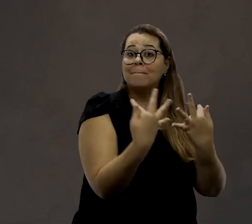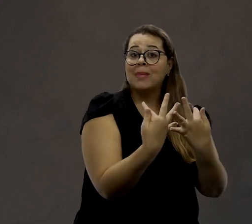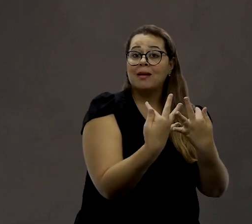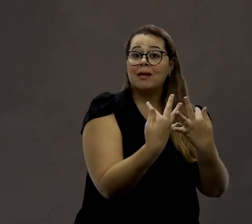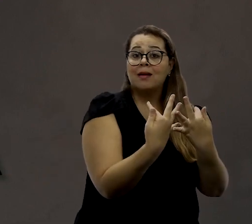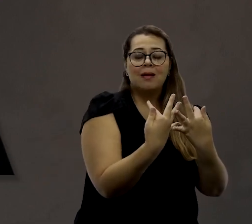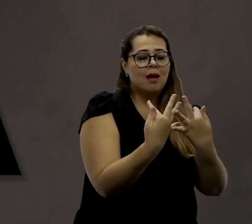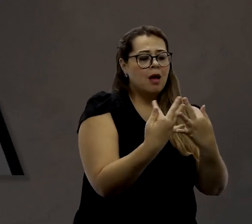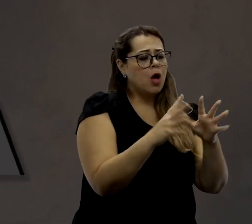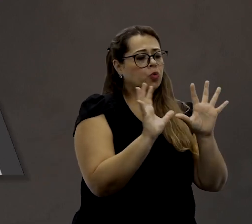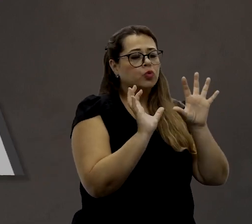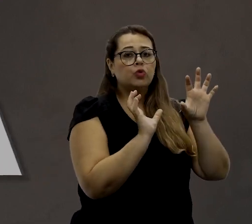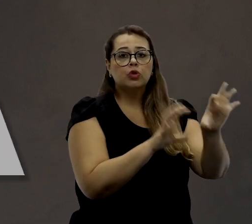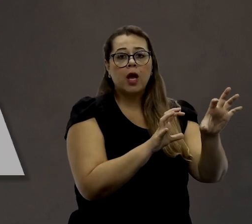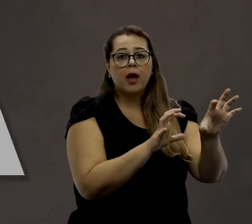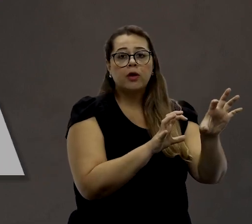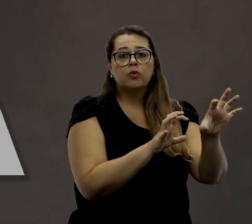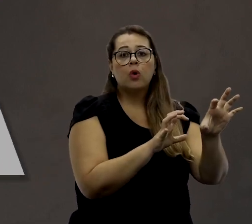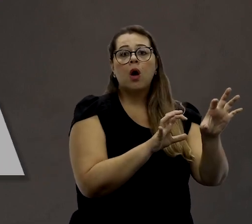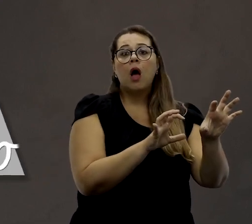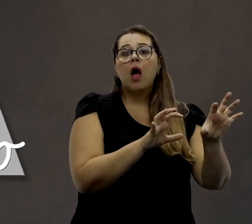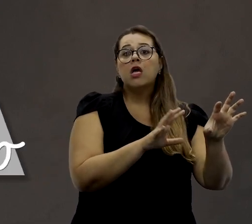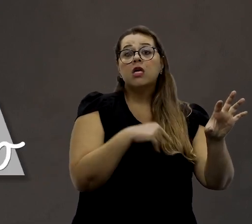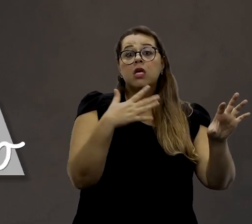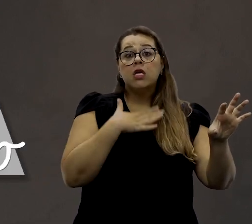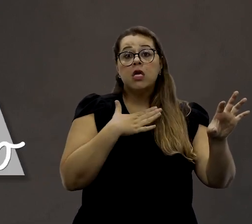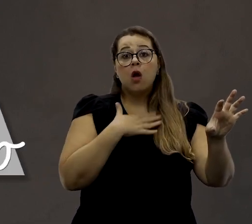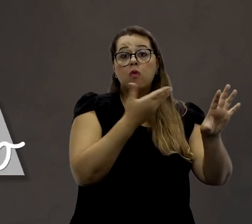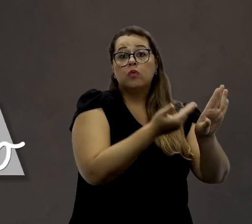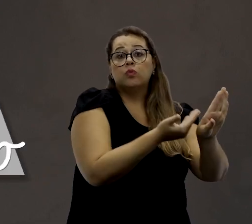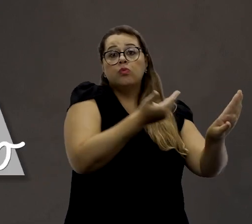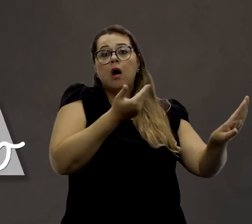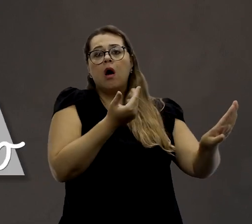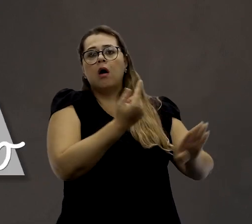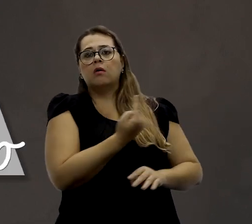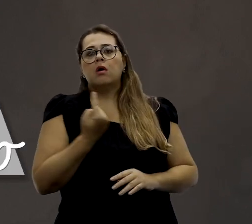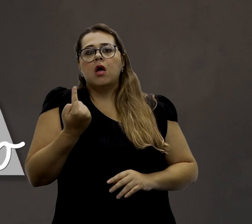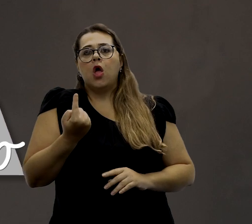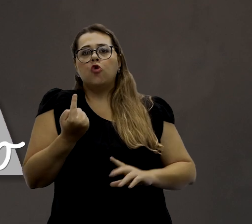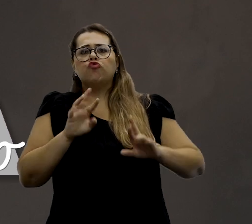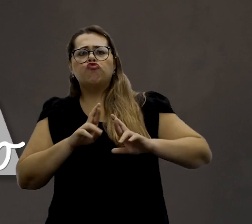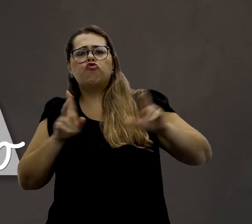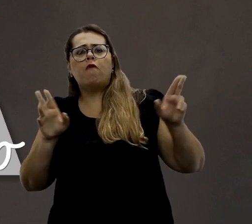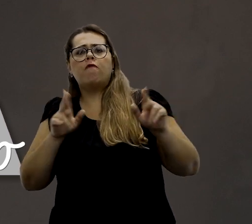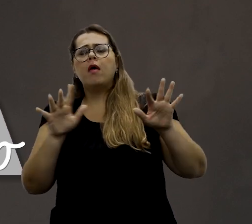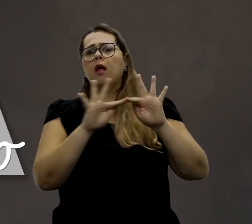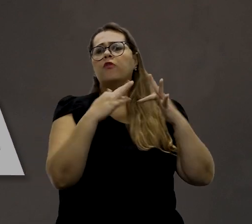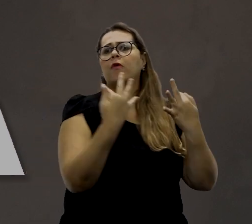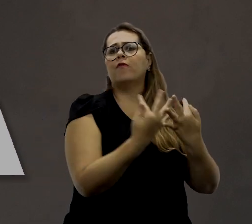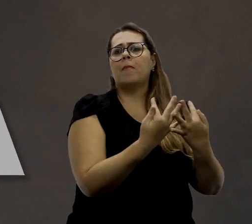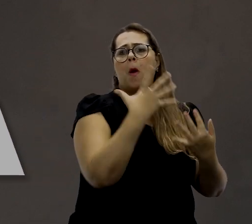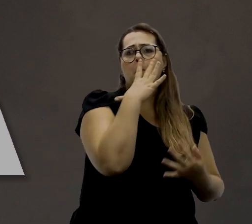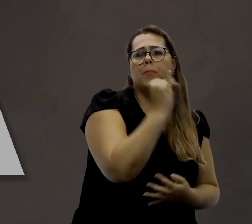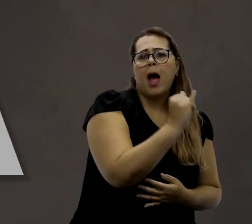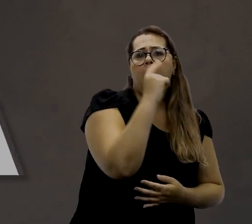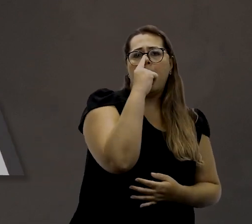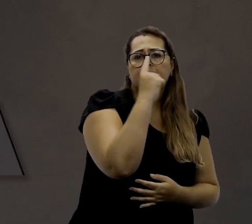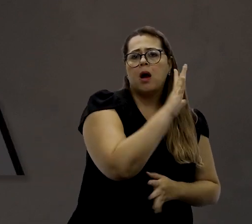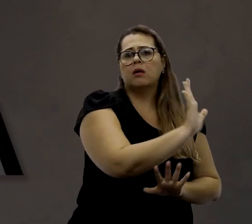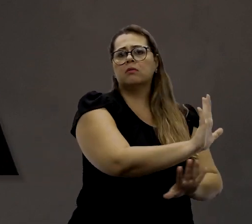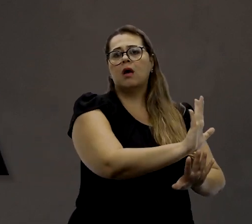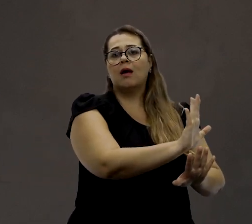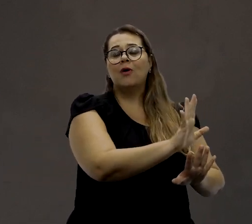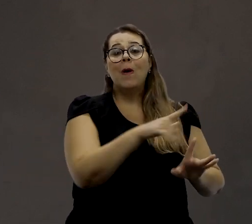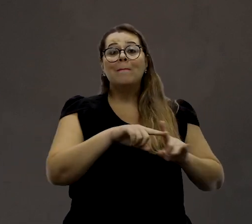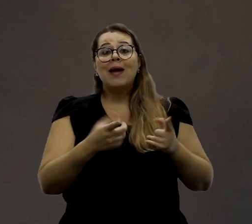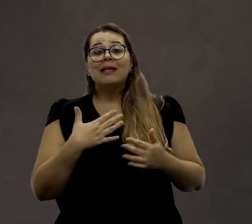caminho totalmente diferente da sua família, dos irmãos, do pai, da mãe, né? Então, isso é muito importante. Então, o caminho é